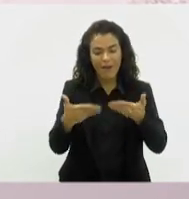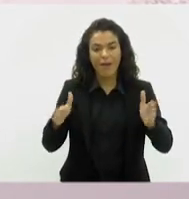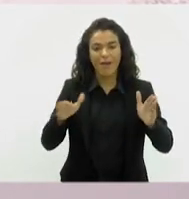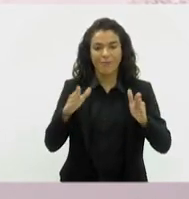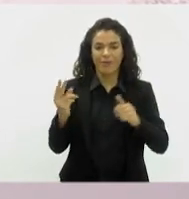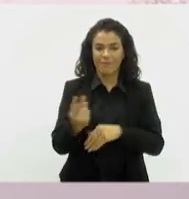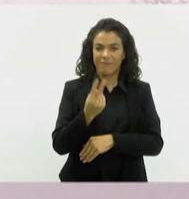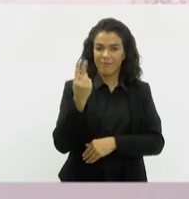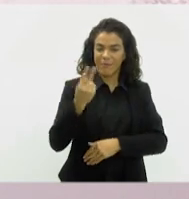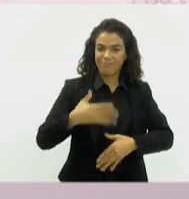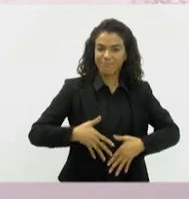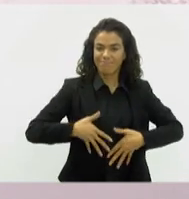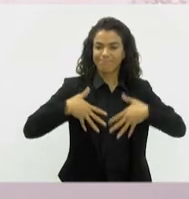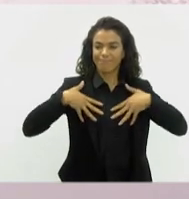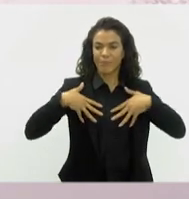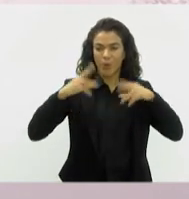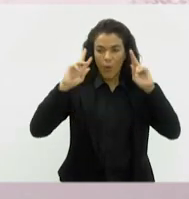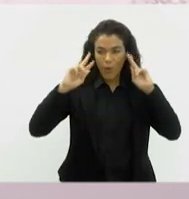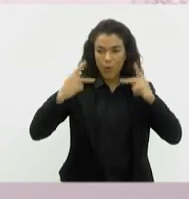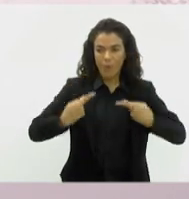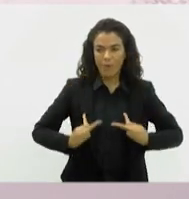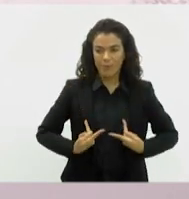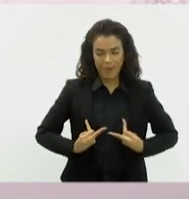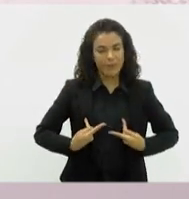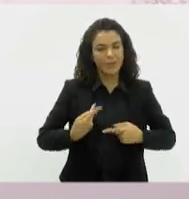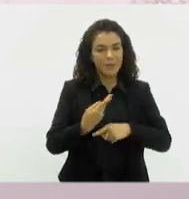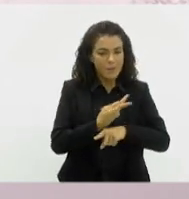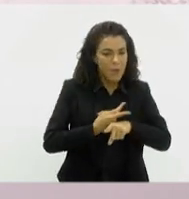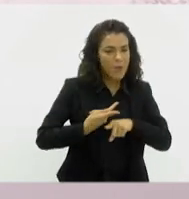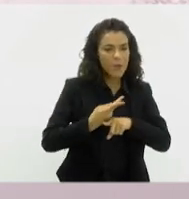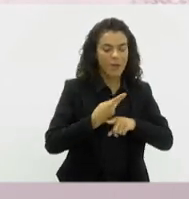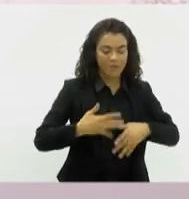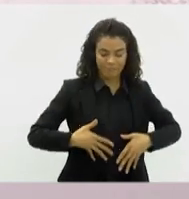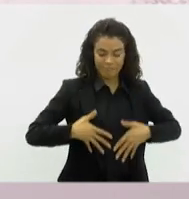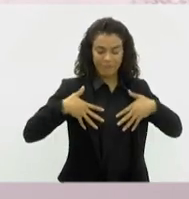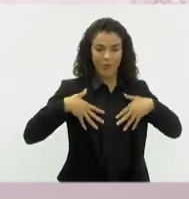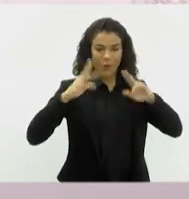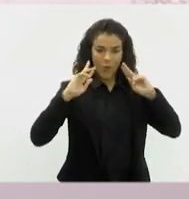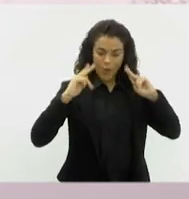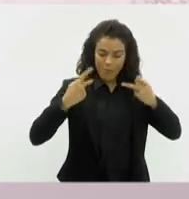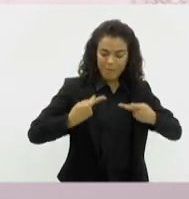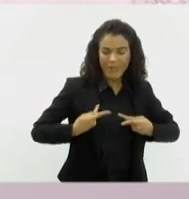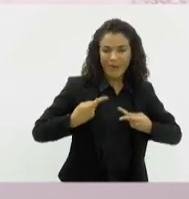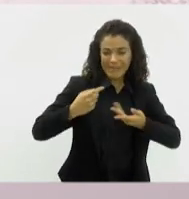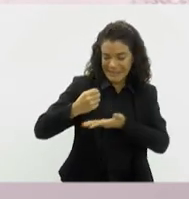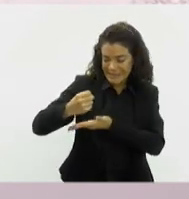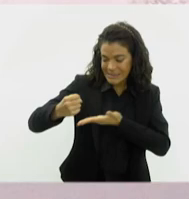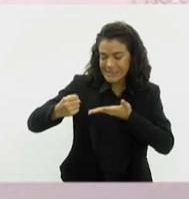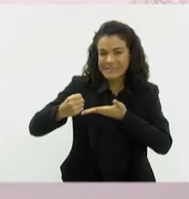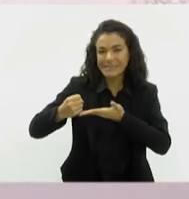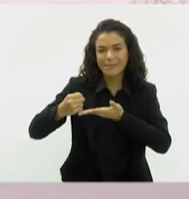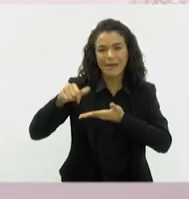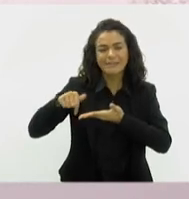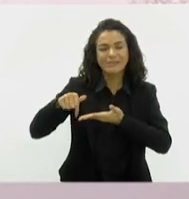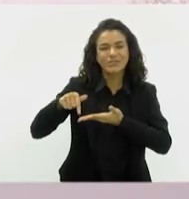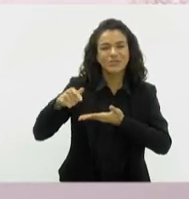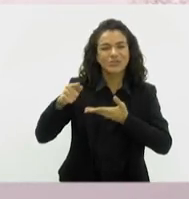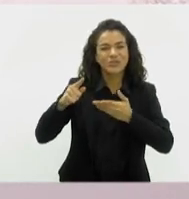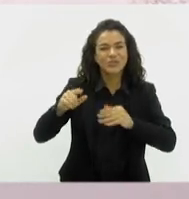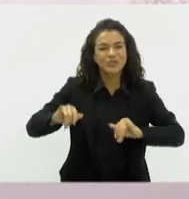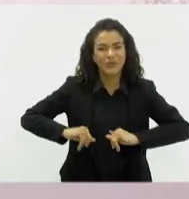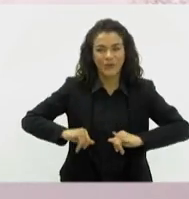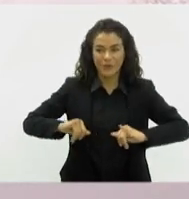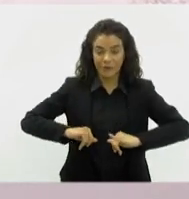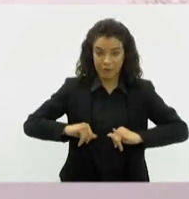valorize a dignidade humana e que busque a dignidade humana daqueles que estão na base mais sofrida da nossa sociedade. Erros